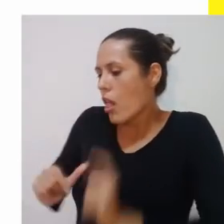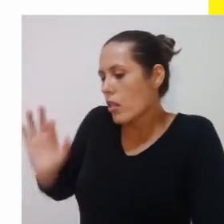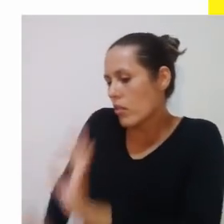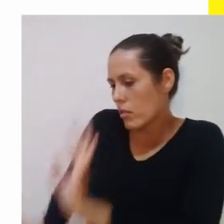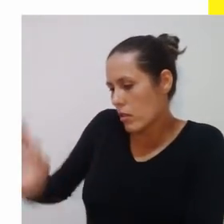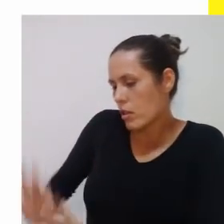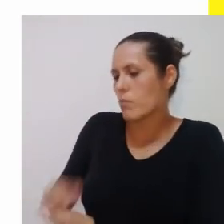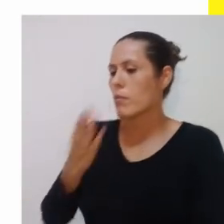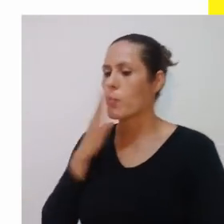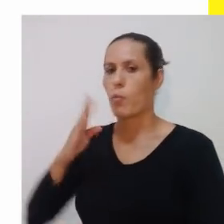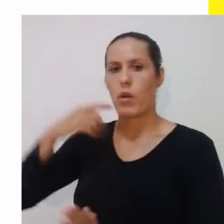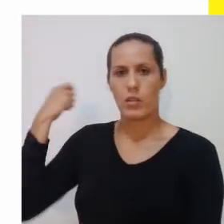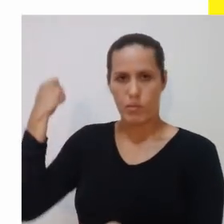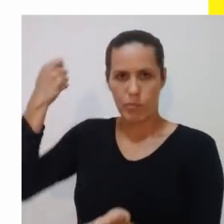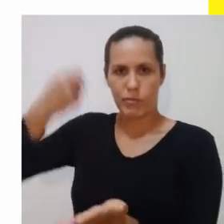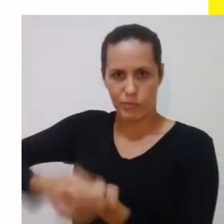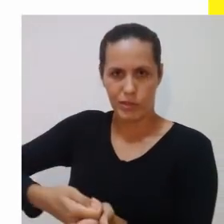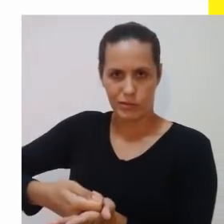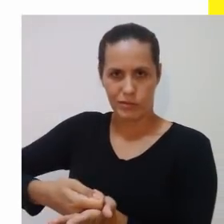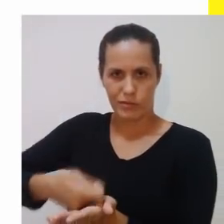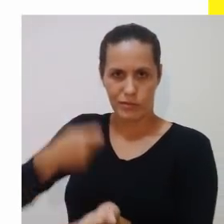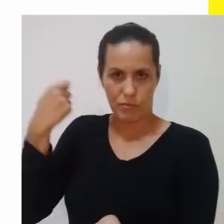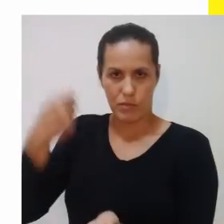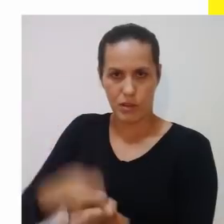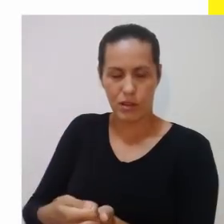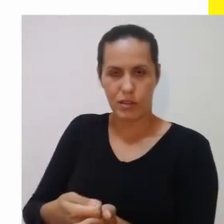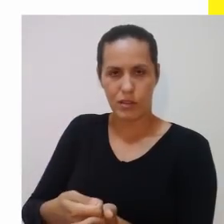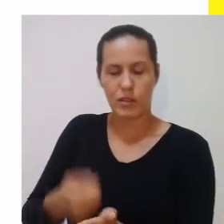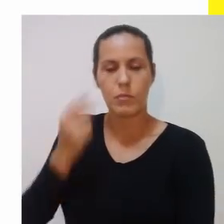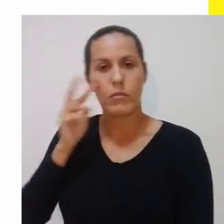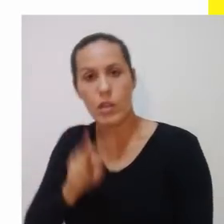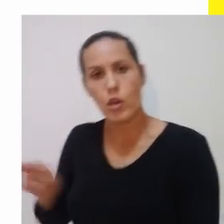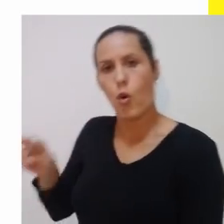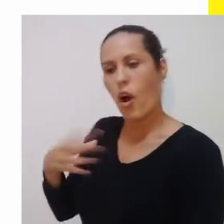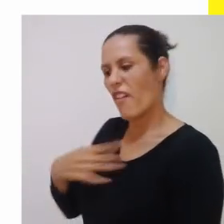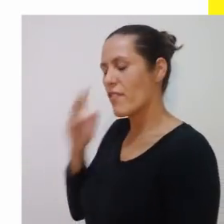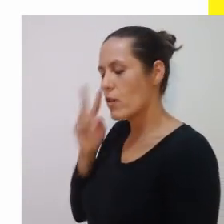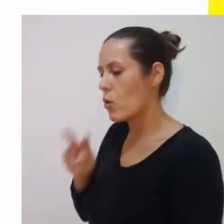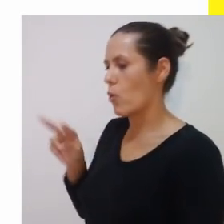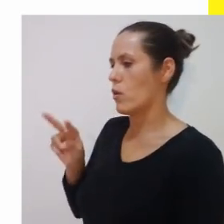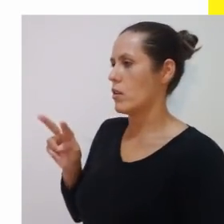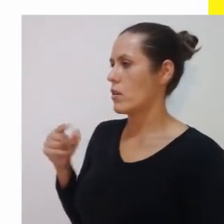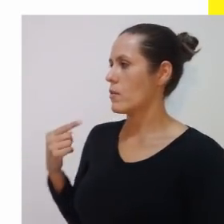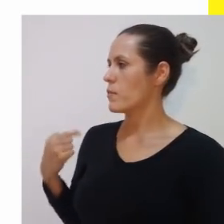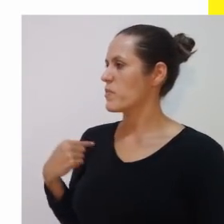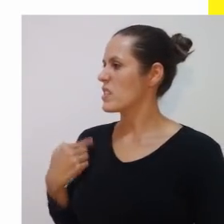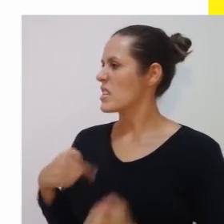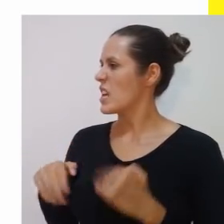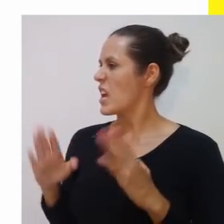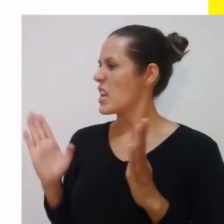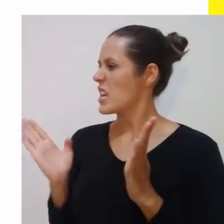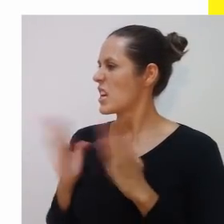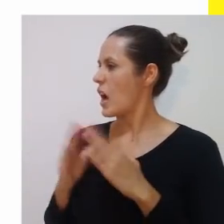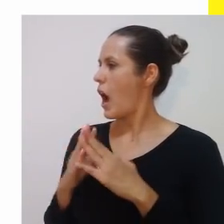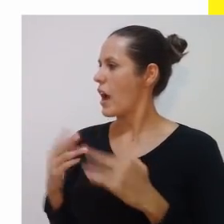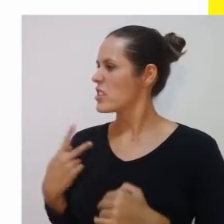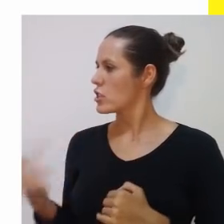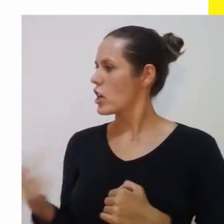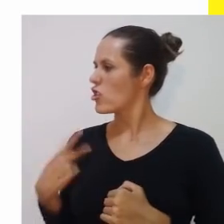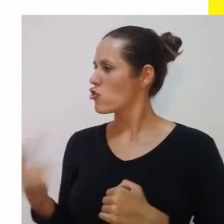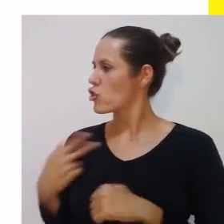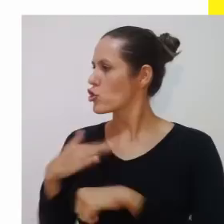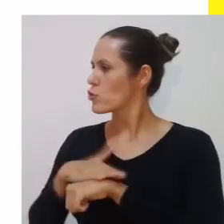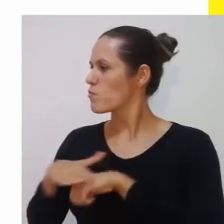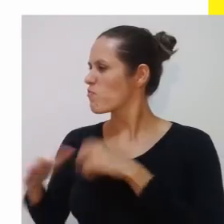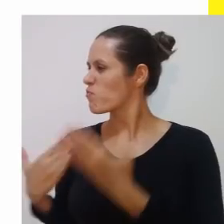donos da casa que vai pagar o prejuízo, olha para o seu filho e diz: em casa a